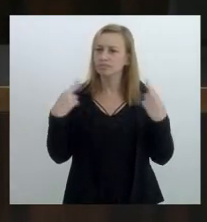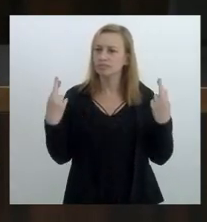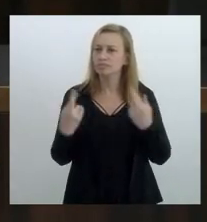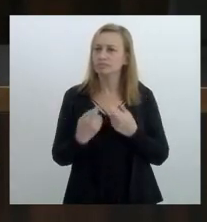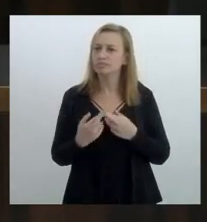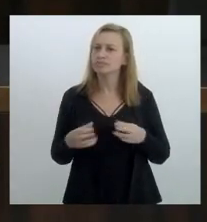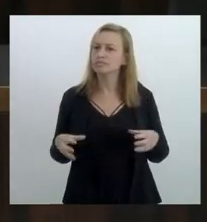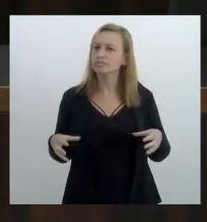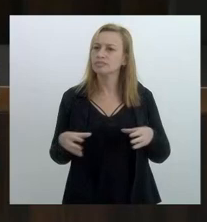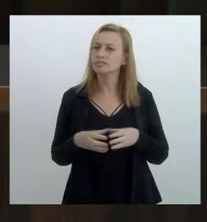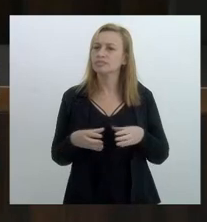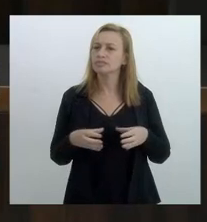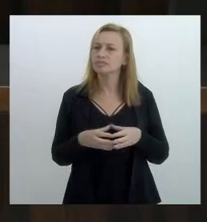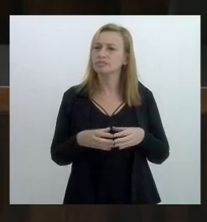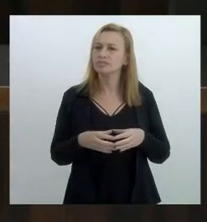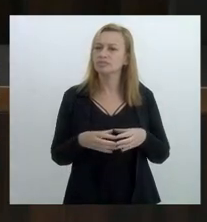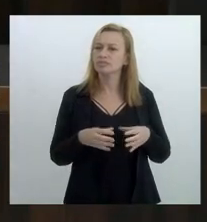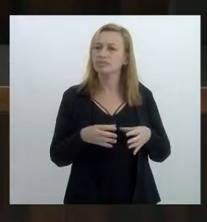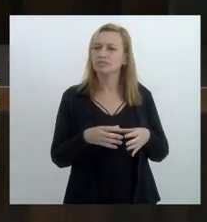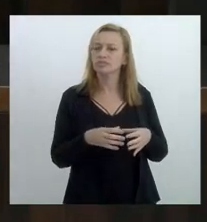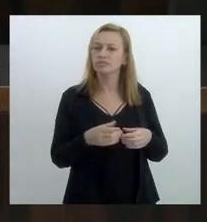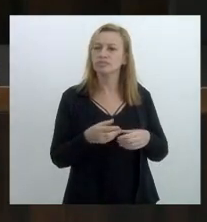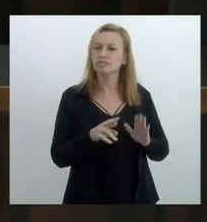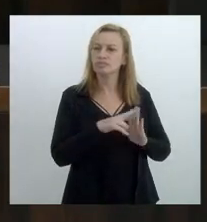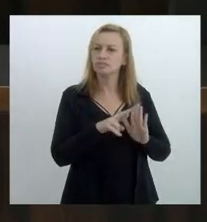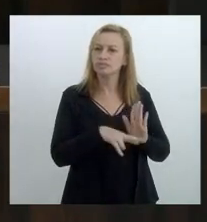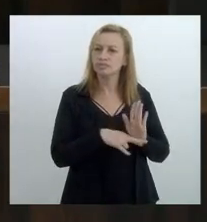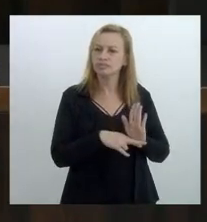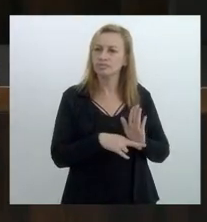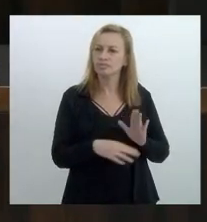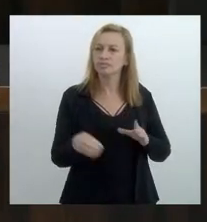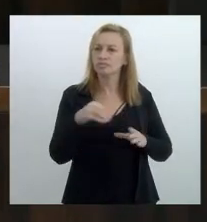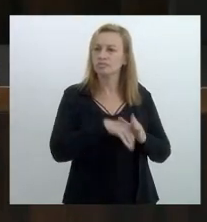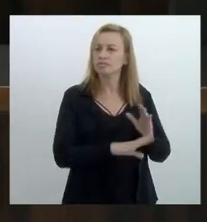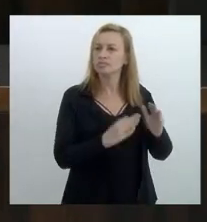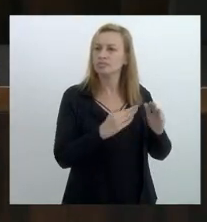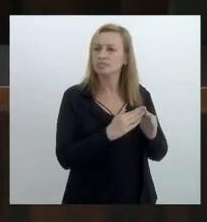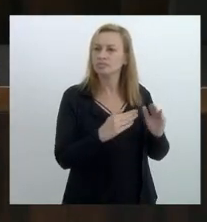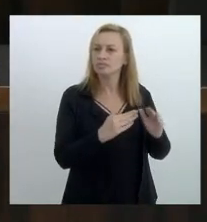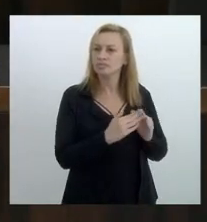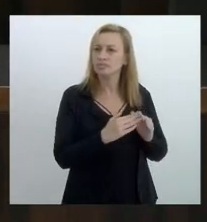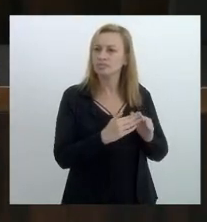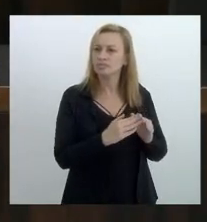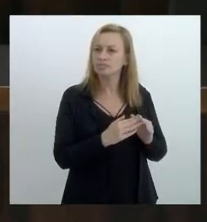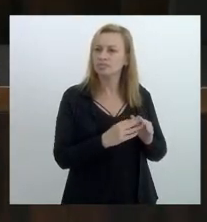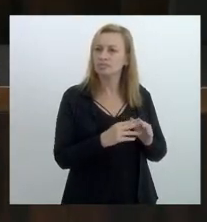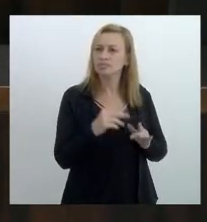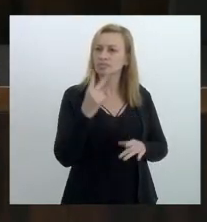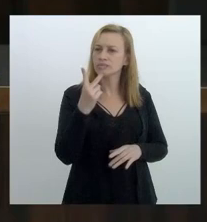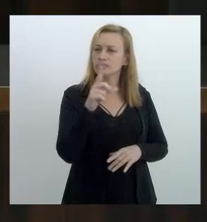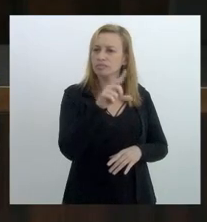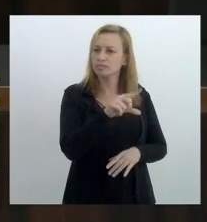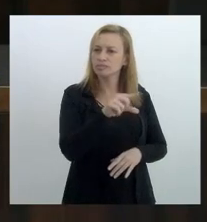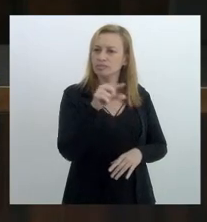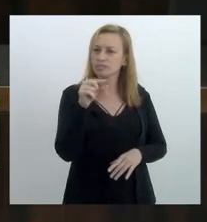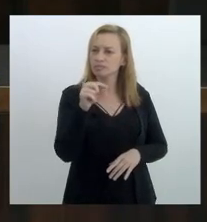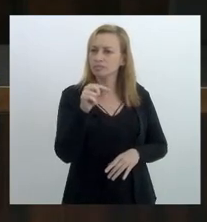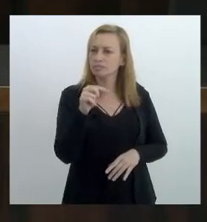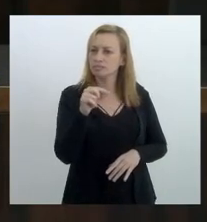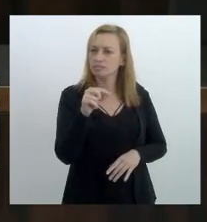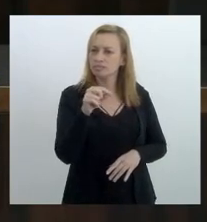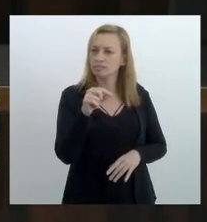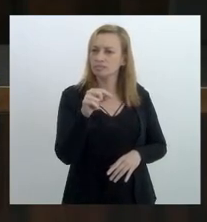de Normas Internas, que vai sabatinar dois pretendentes